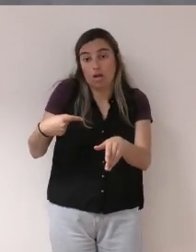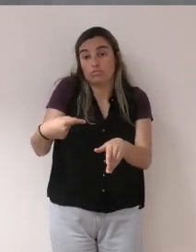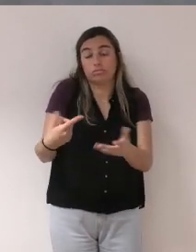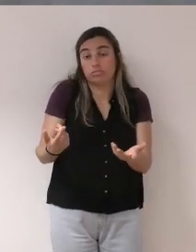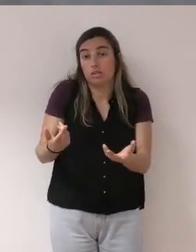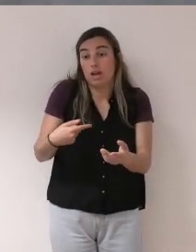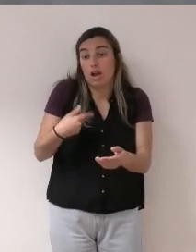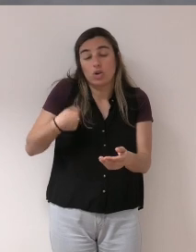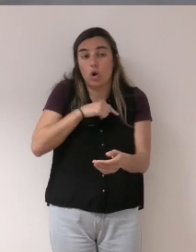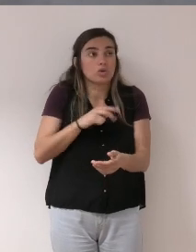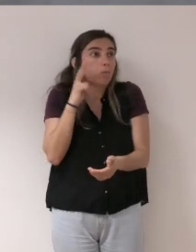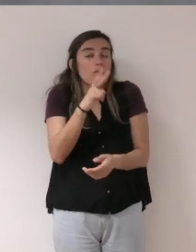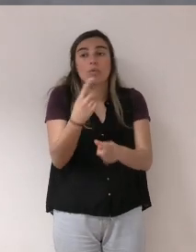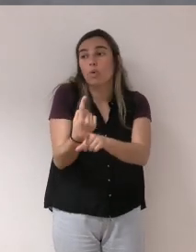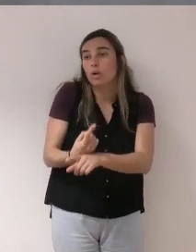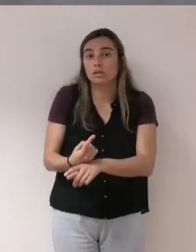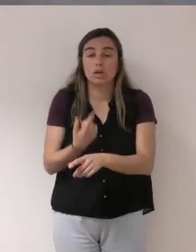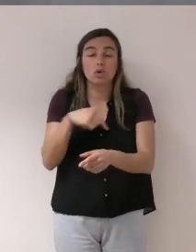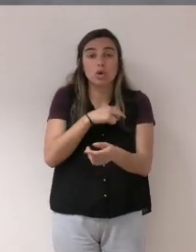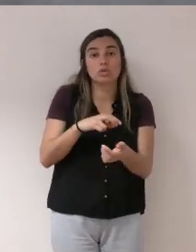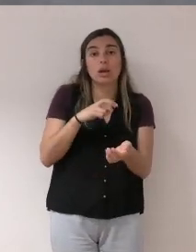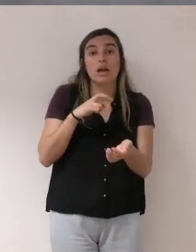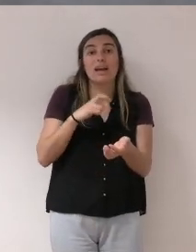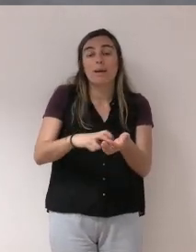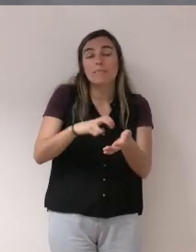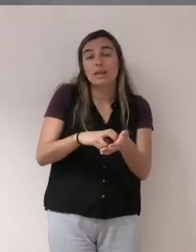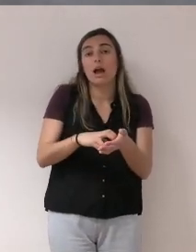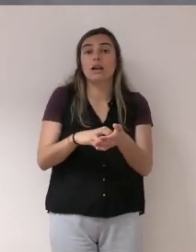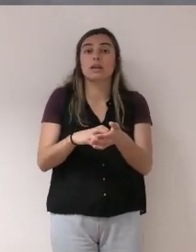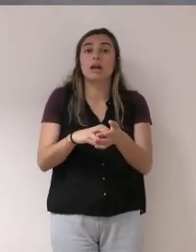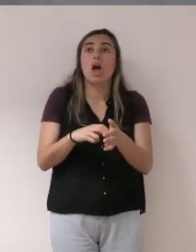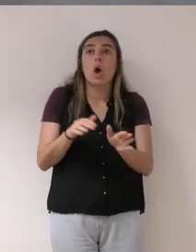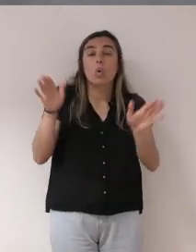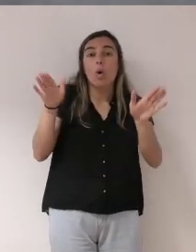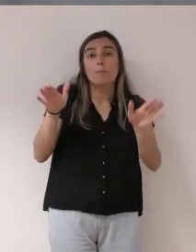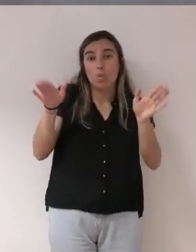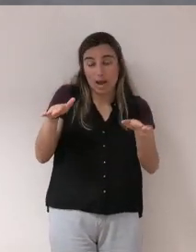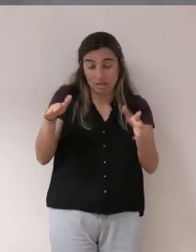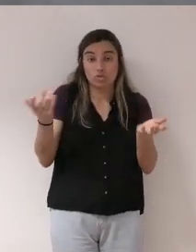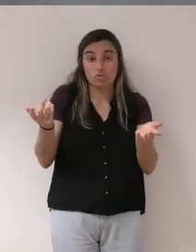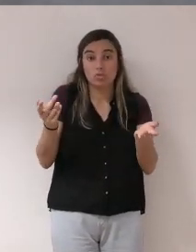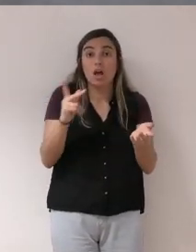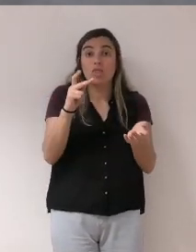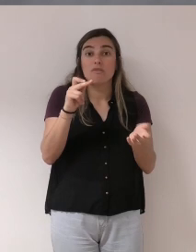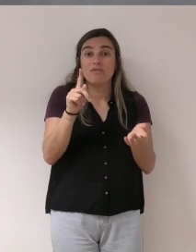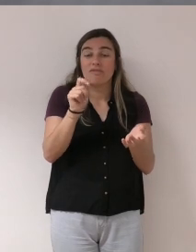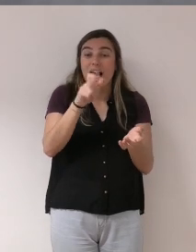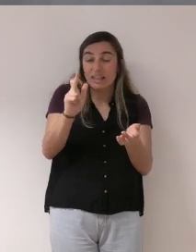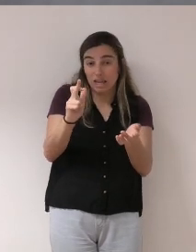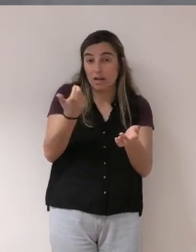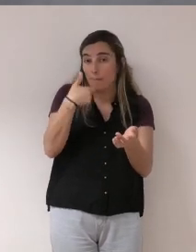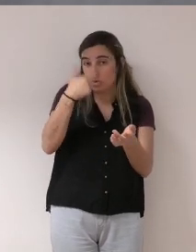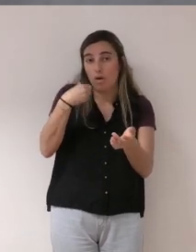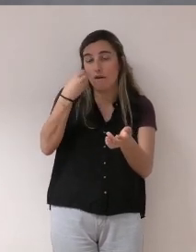vemos. Ou caminhar como o anjo da história de Walter Benjamin, que avança